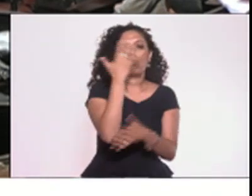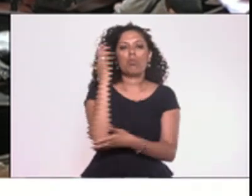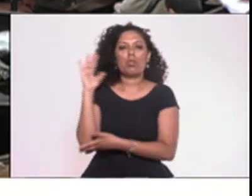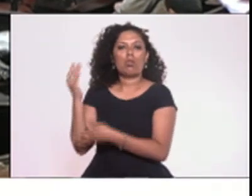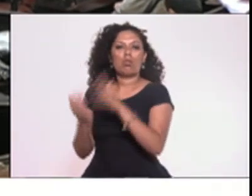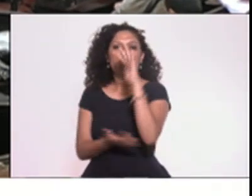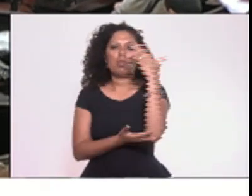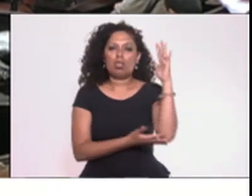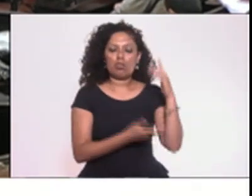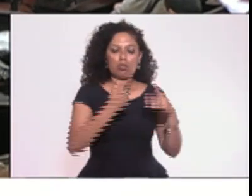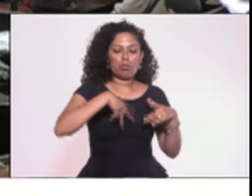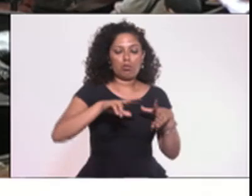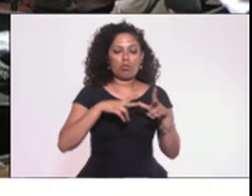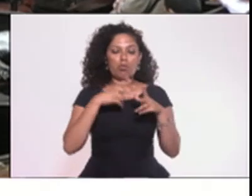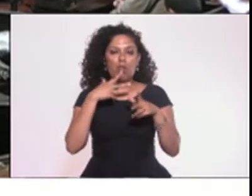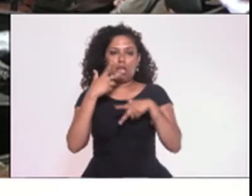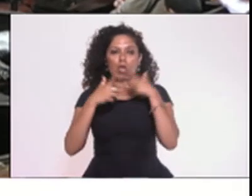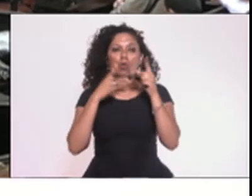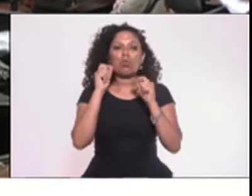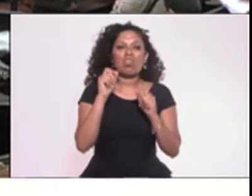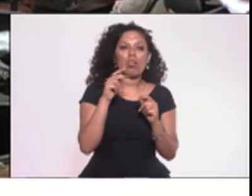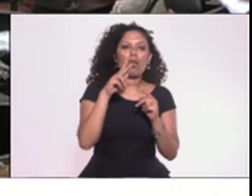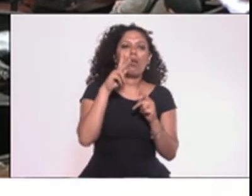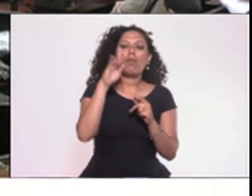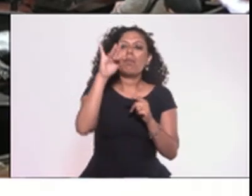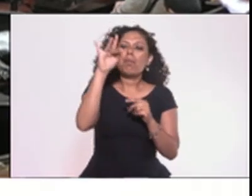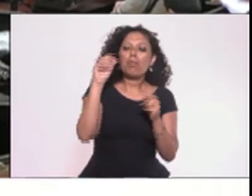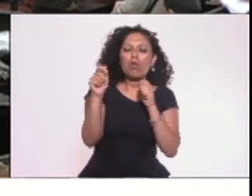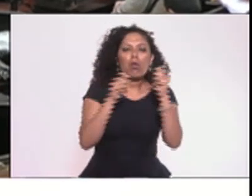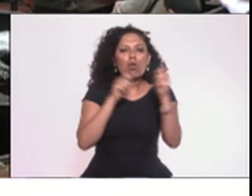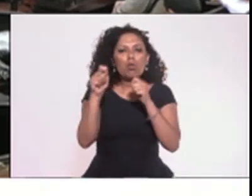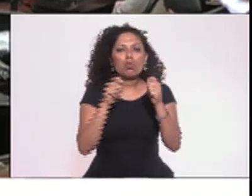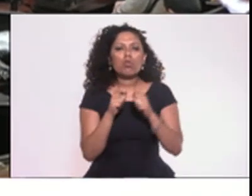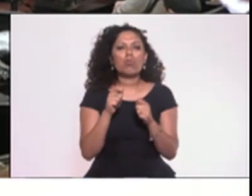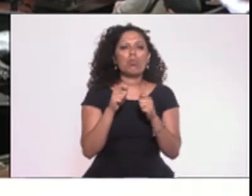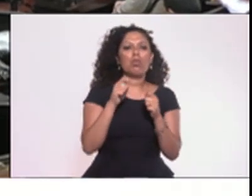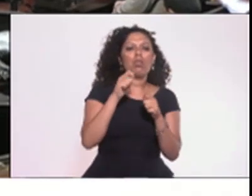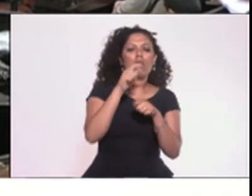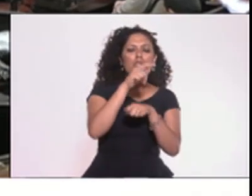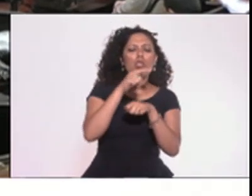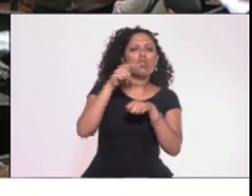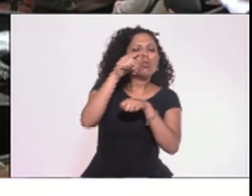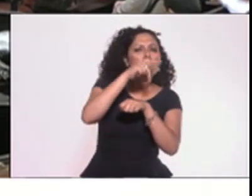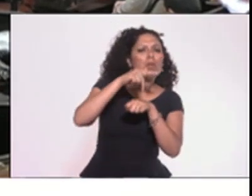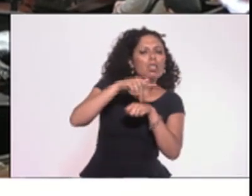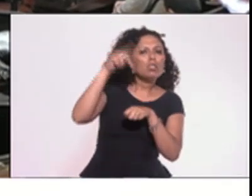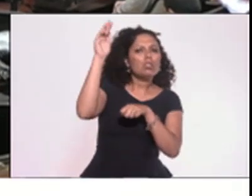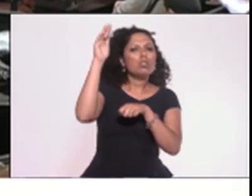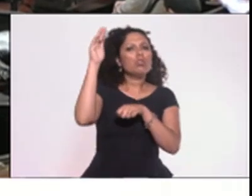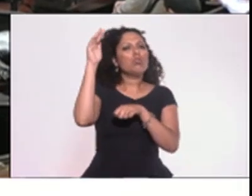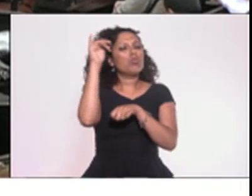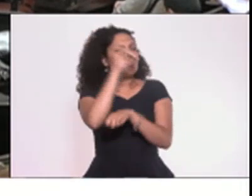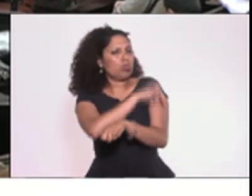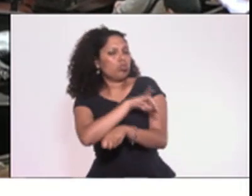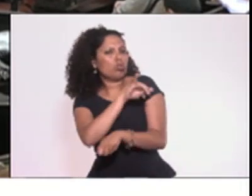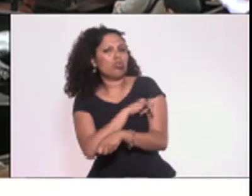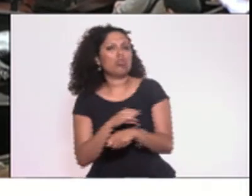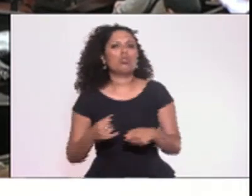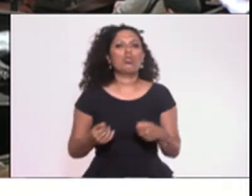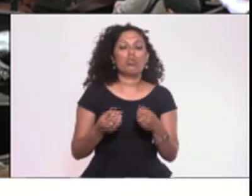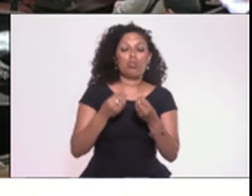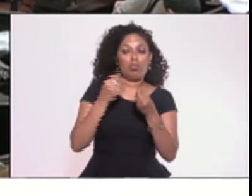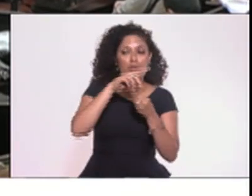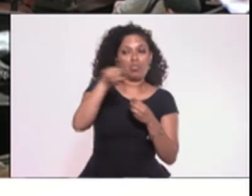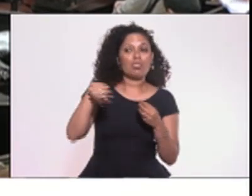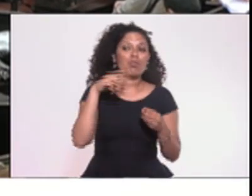nós vamos falar sobre o conceito de bioeconomia, sobre a bioeconomia no Brasil, no Rio de Janeiro, e trago uma grande surpresa para os senhores,